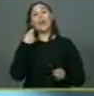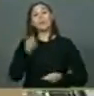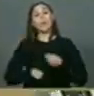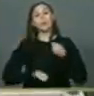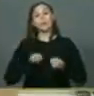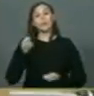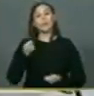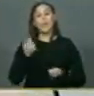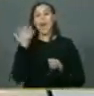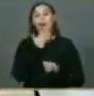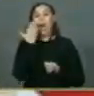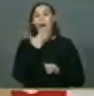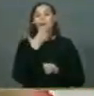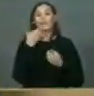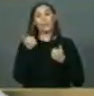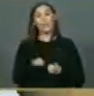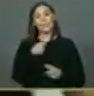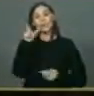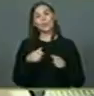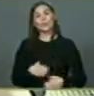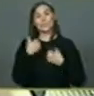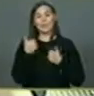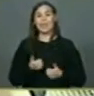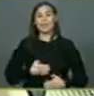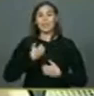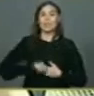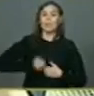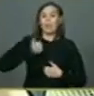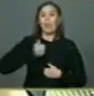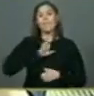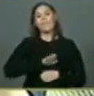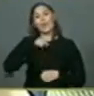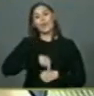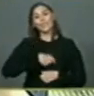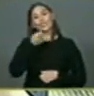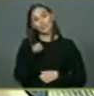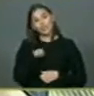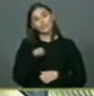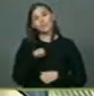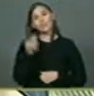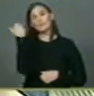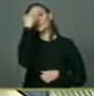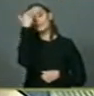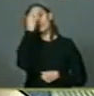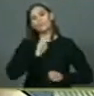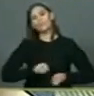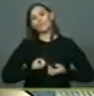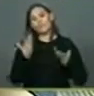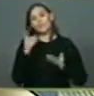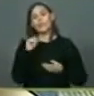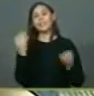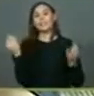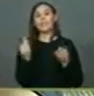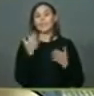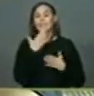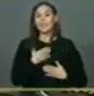bem dispostas. As pessoas aqui sentem-se bem, sentem-se melhor, passam aqui um bocadinho e descomprimem-se. E realmente, pronto,